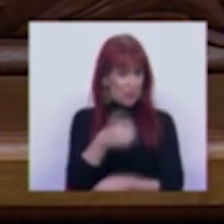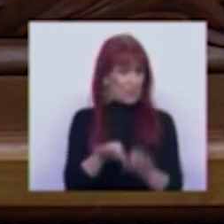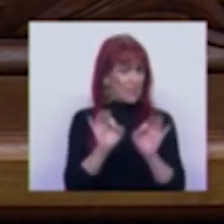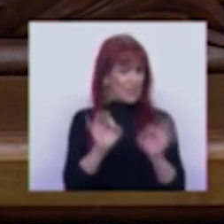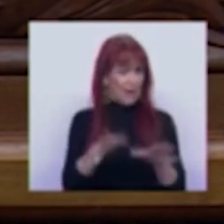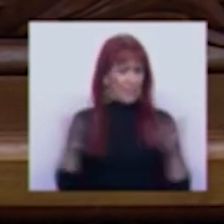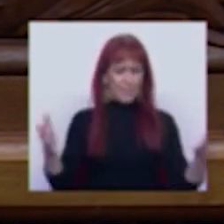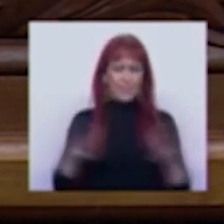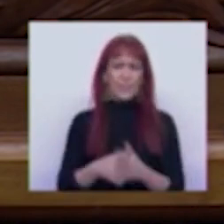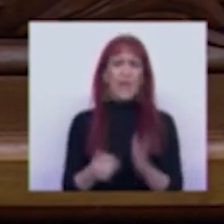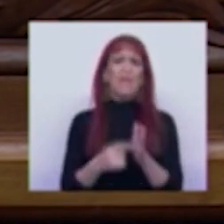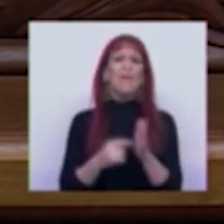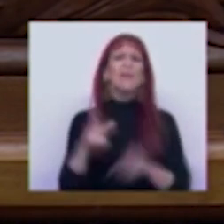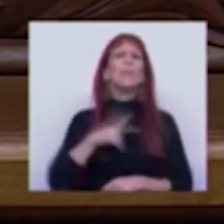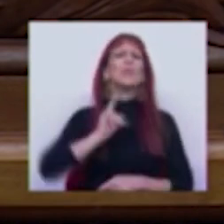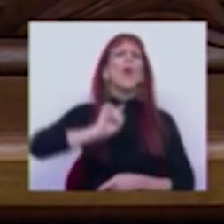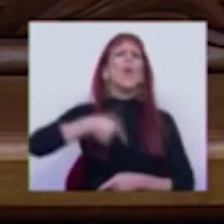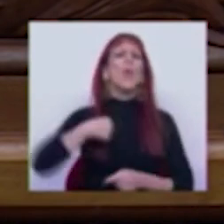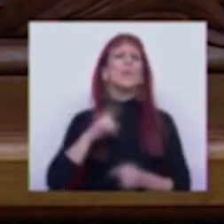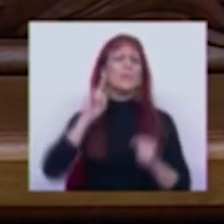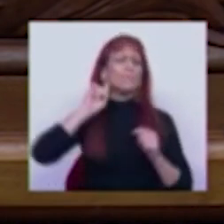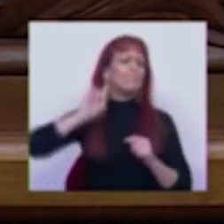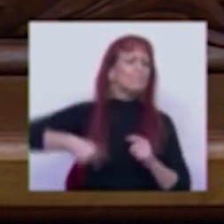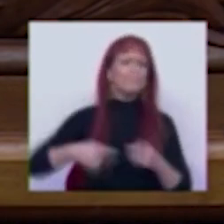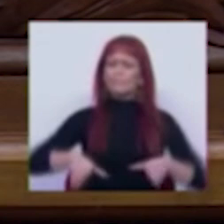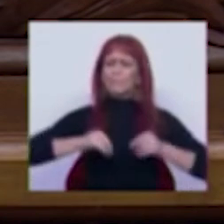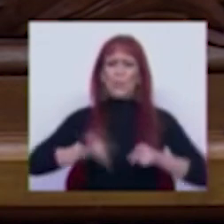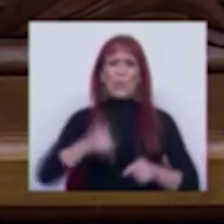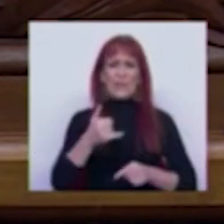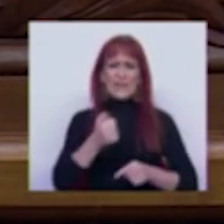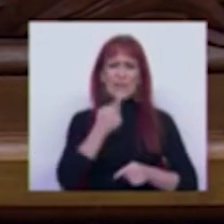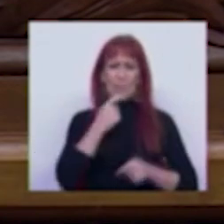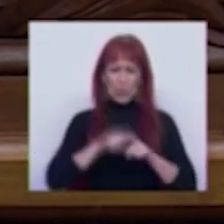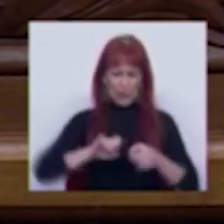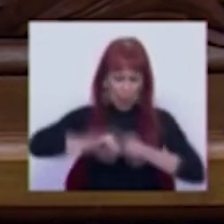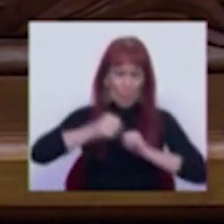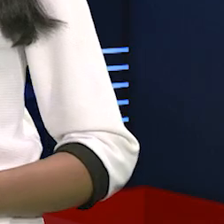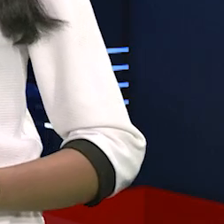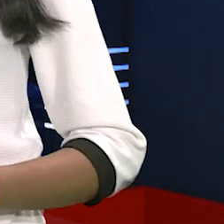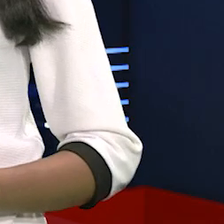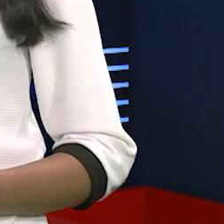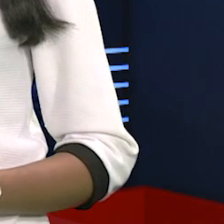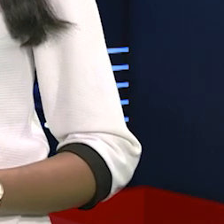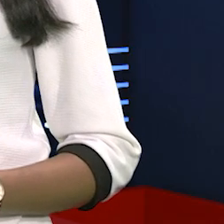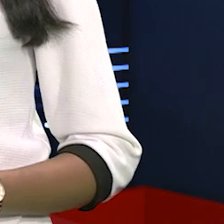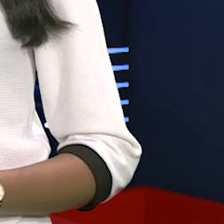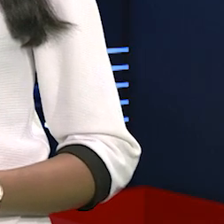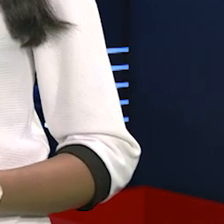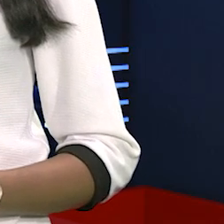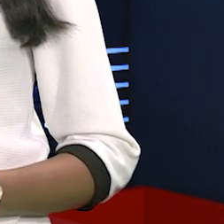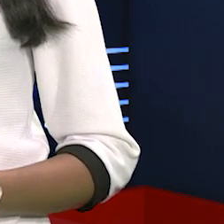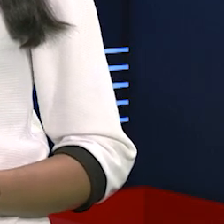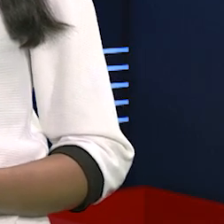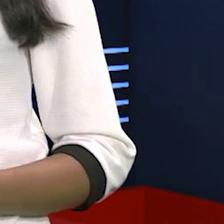1975. Falta a Portugal o inconformismo de Abril para romper a estagnação. A deputada única do